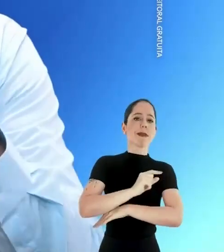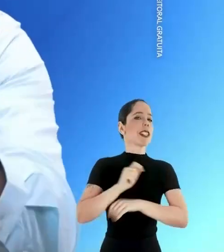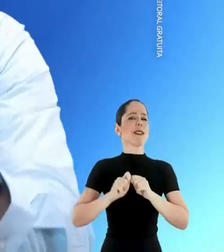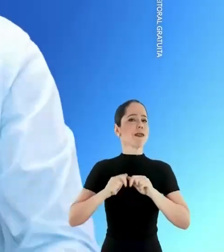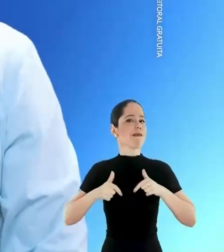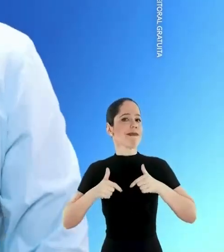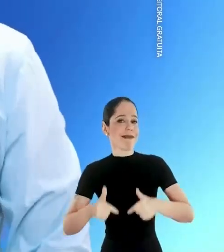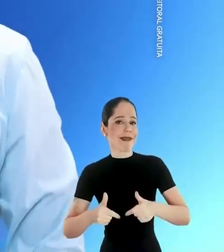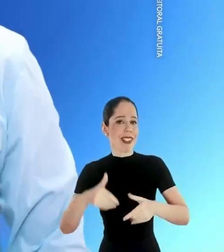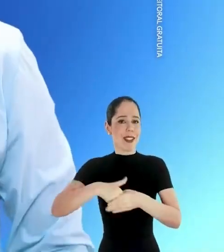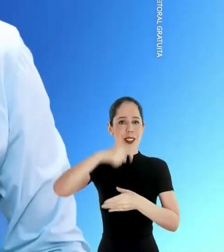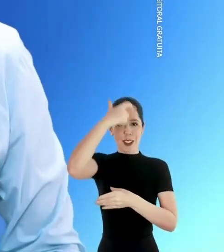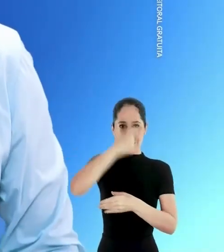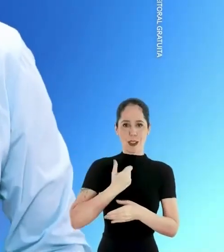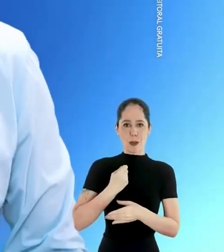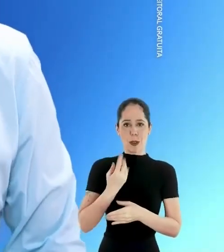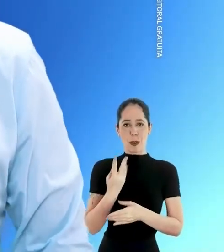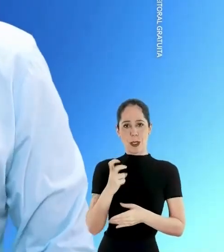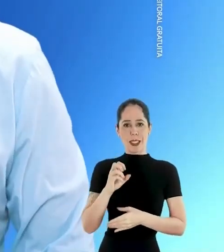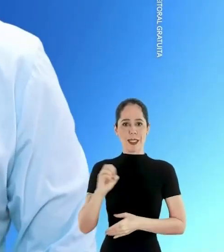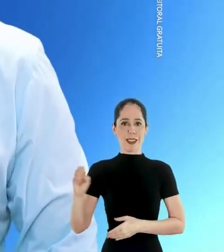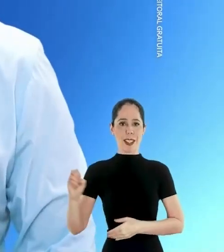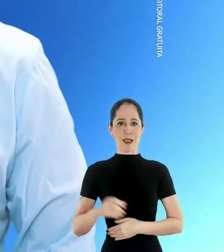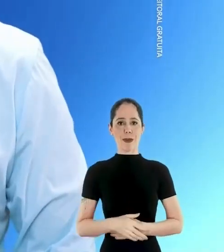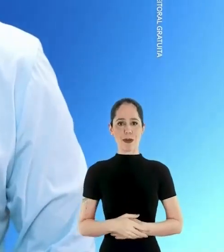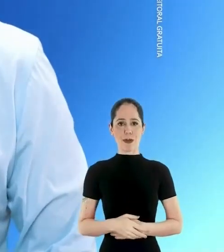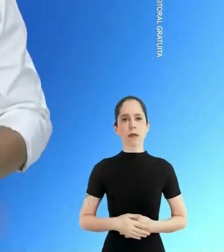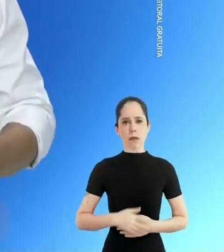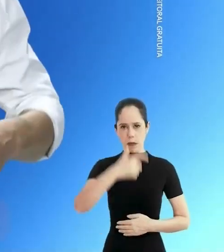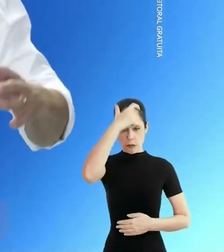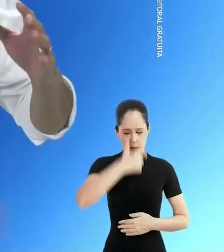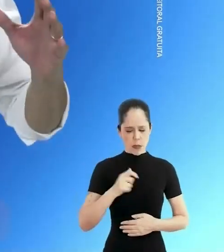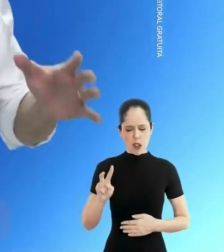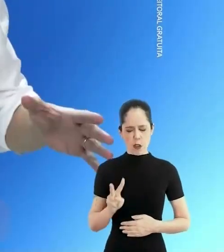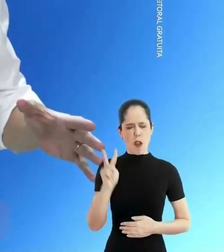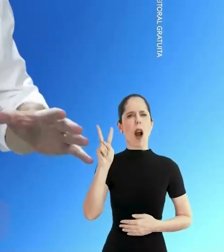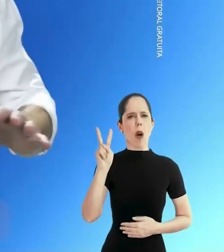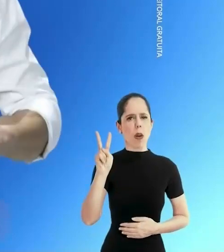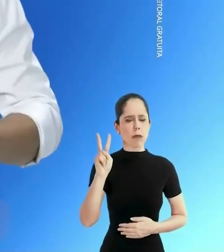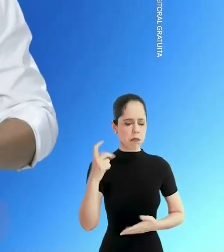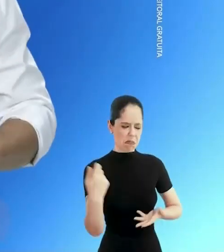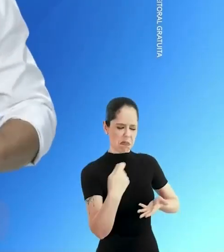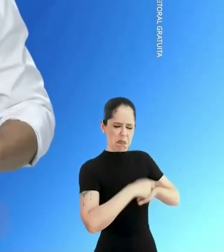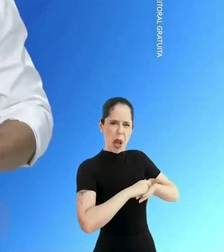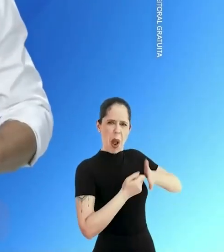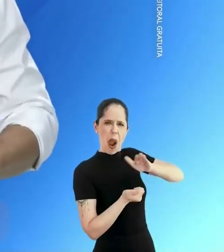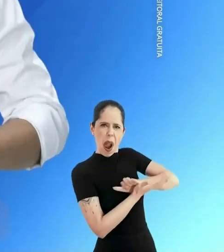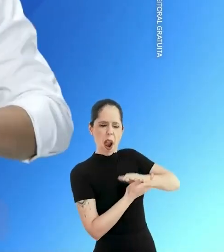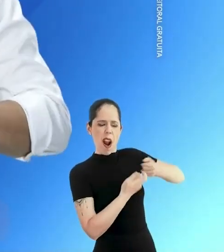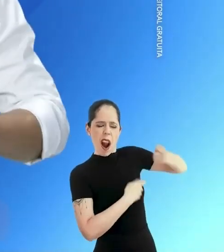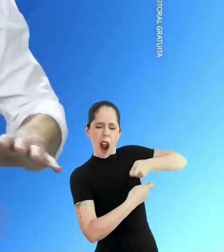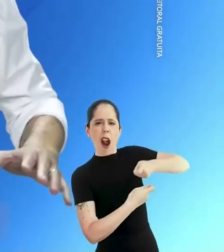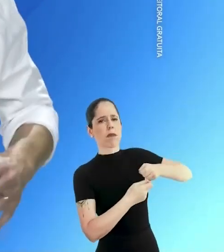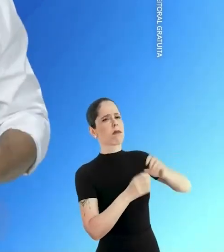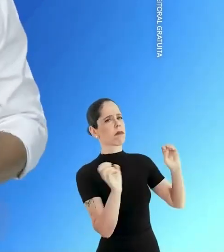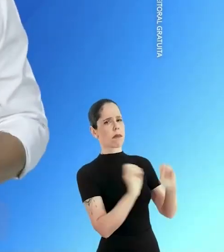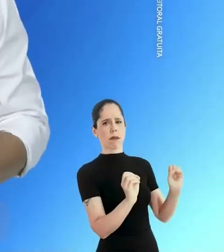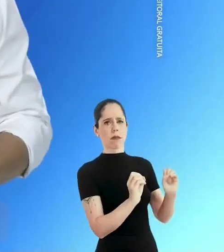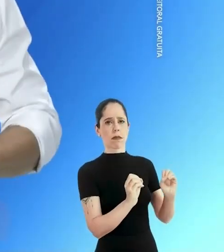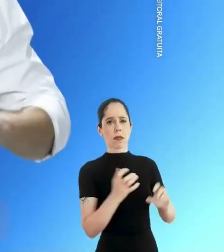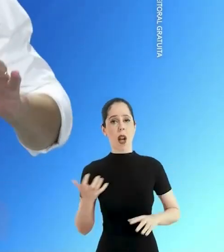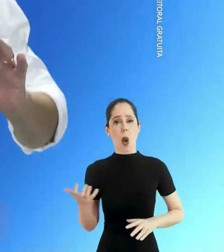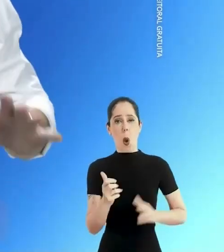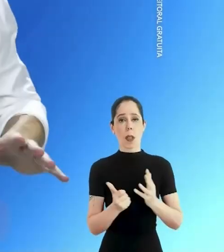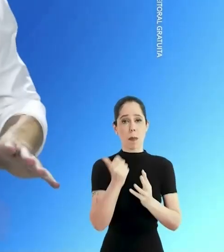pedágios e para fazer acontecer, vote 4500. Com valor e sem preço, sem conchave e sem